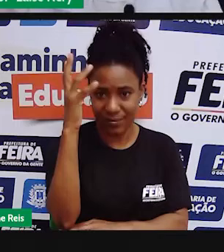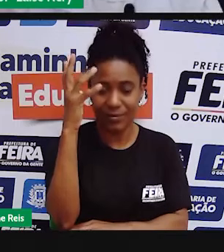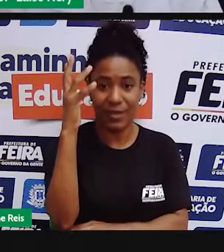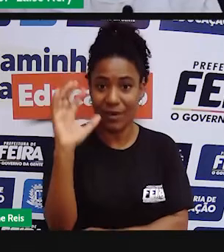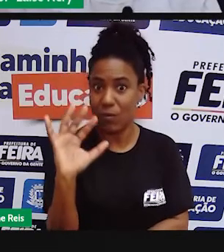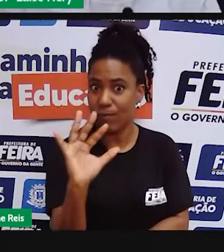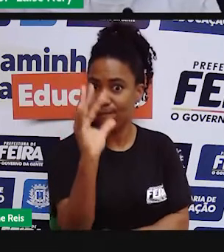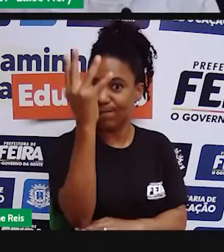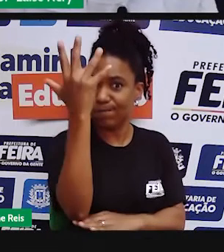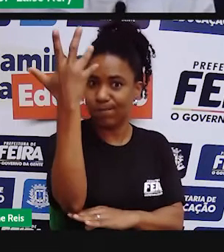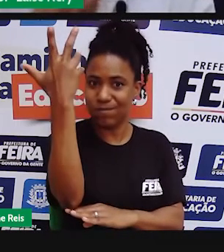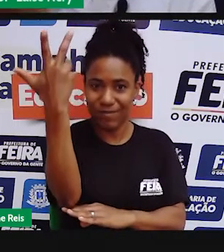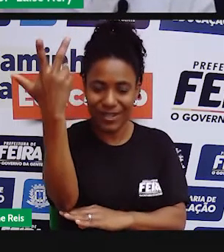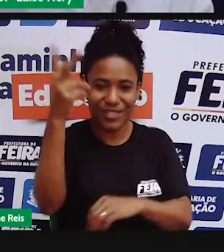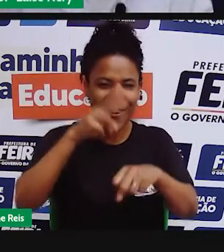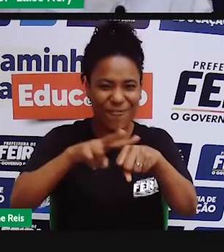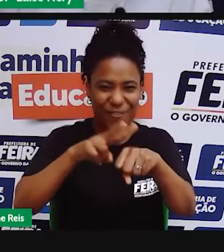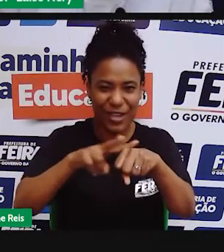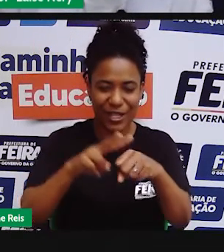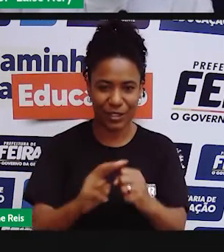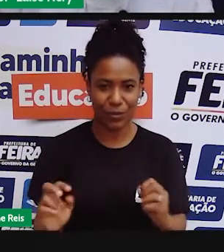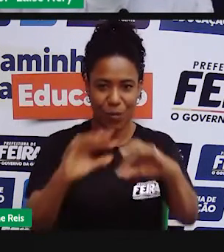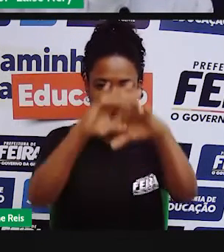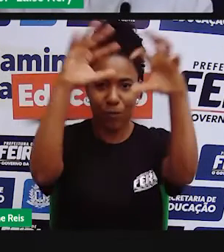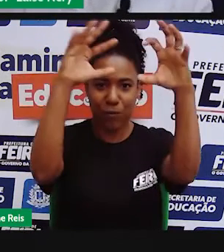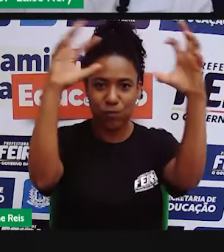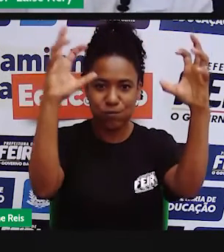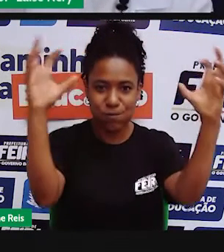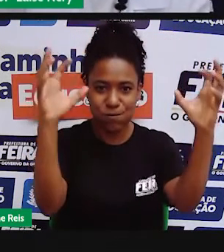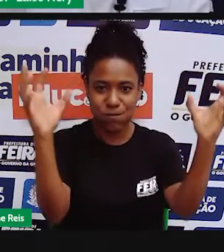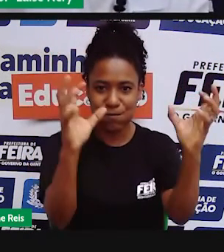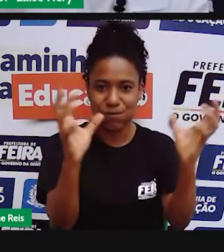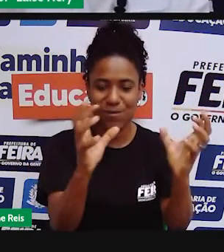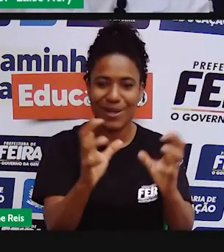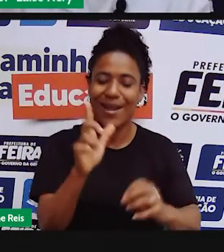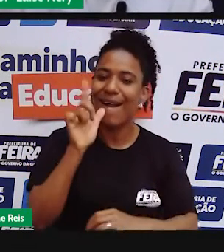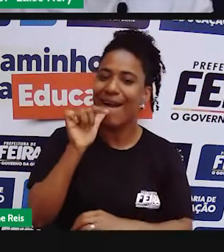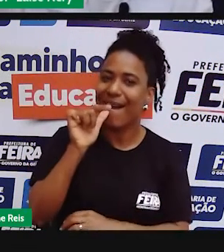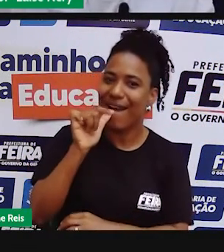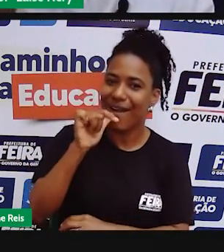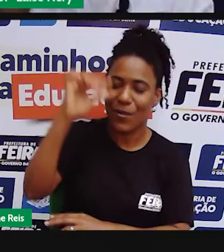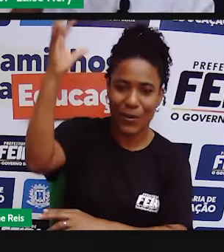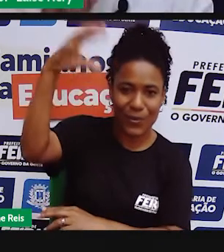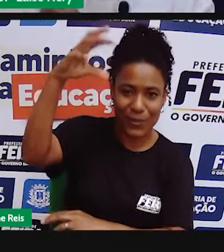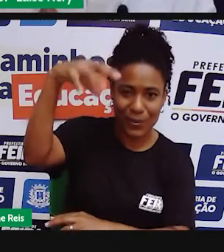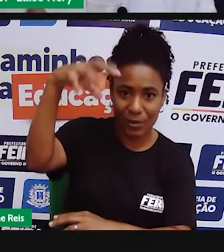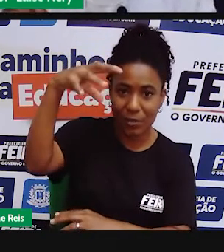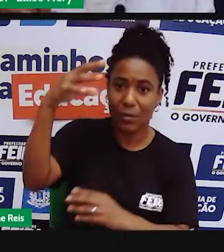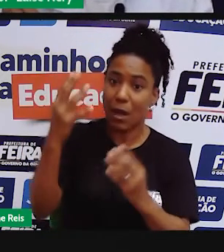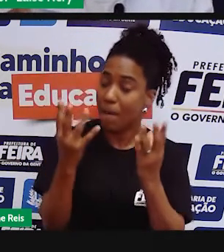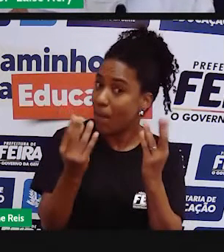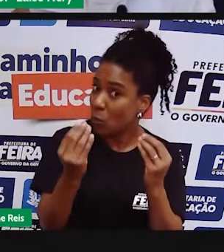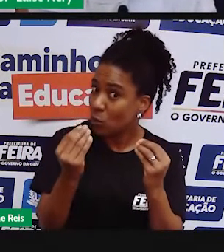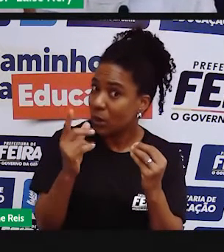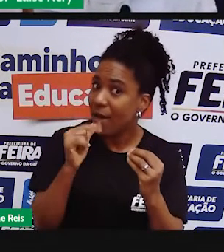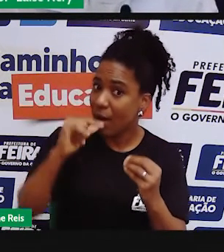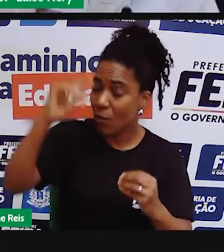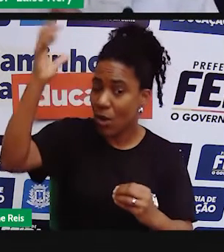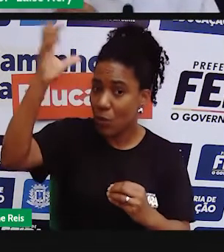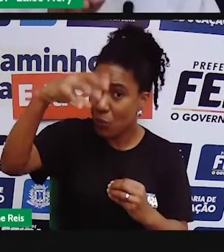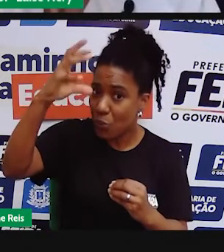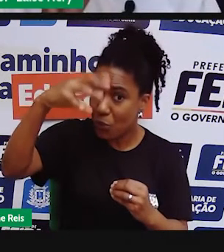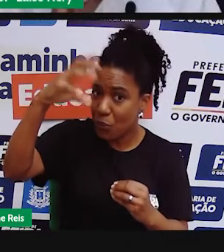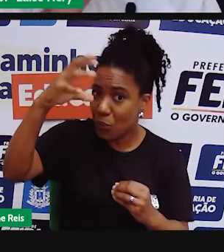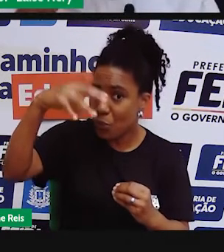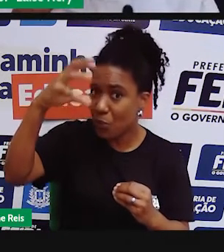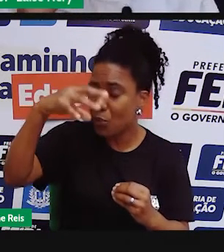vai dar uma revitalizada, né? As plantas vão ficar mais verdinhas, que é óbvio que as plantas vão gostar de água. Só não pode ser em excesso, porque se